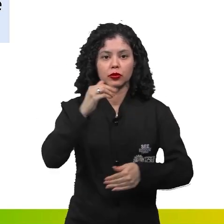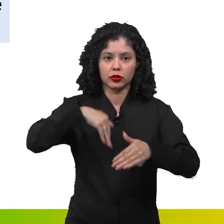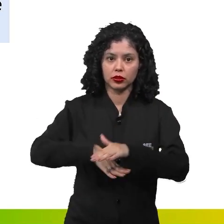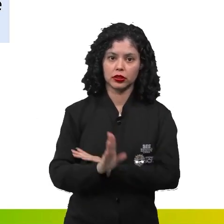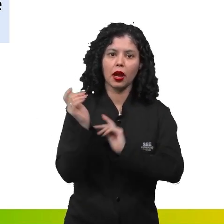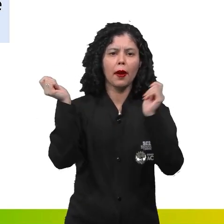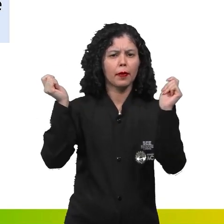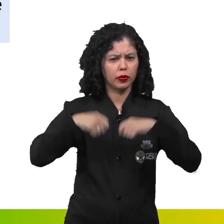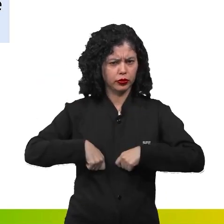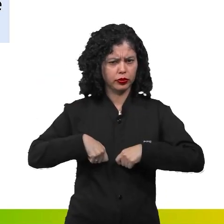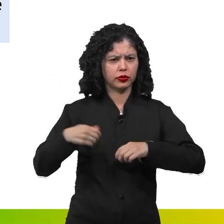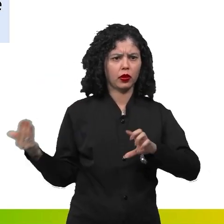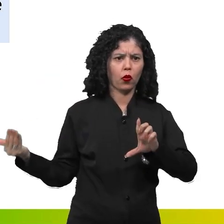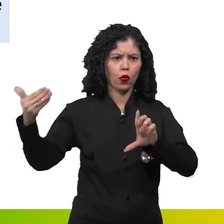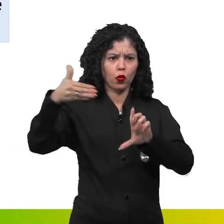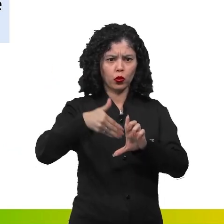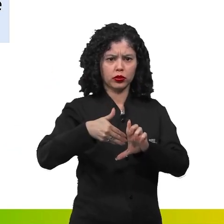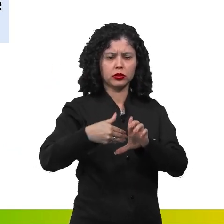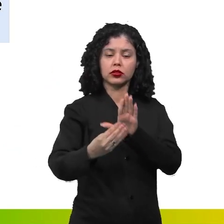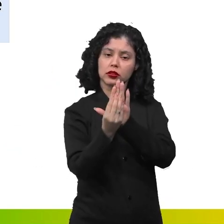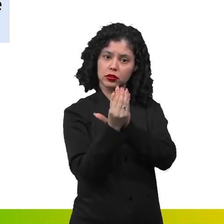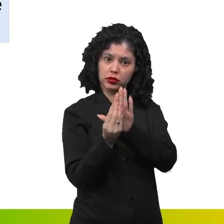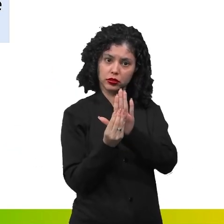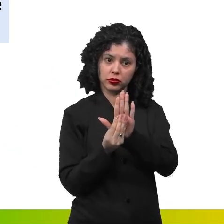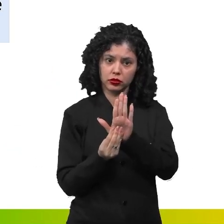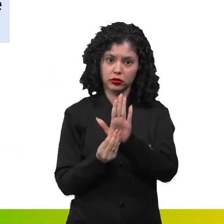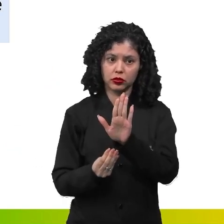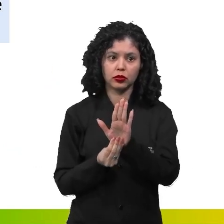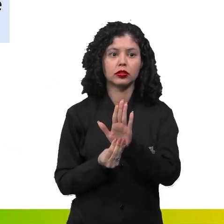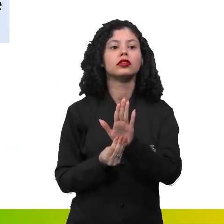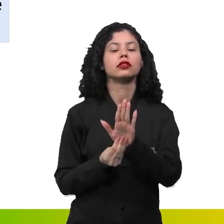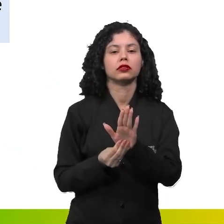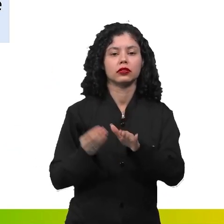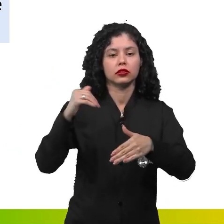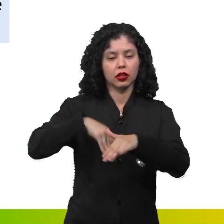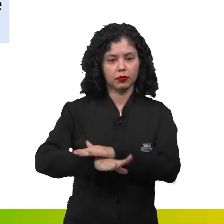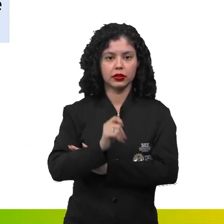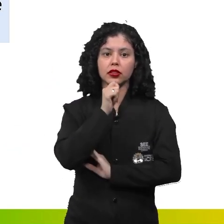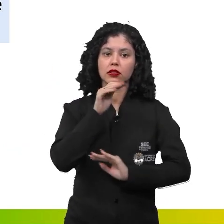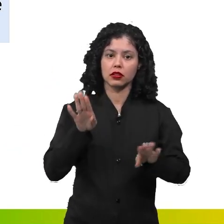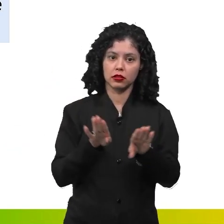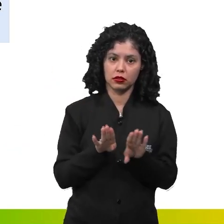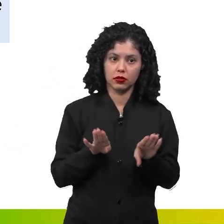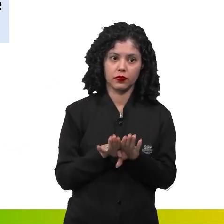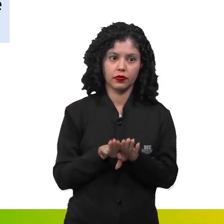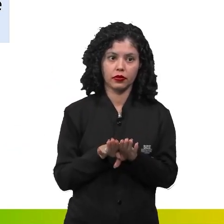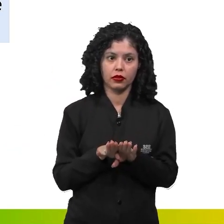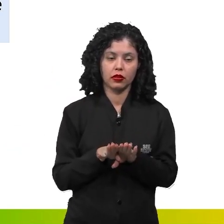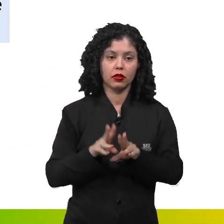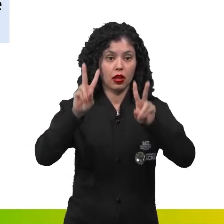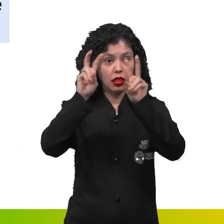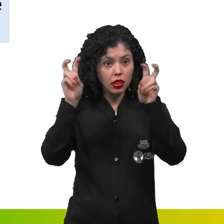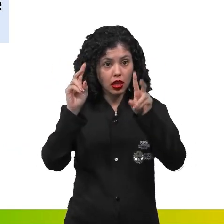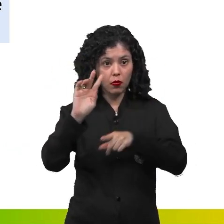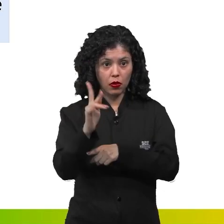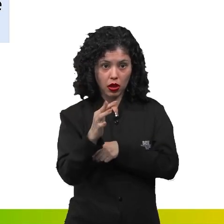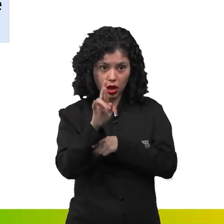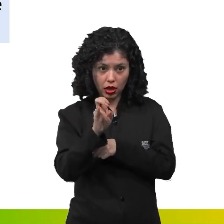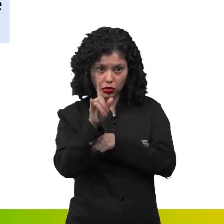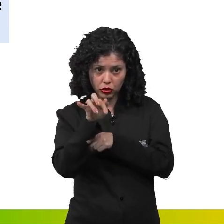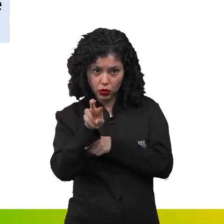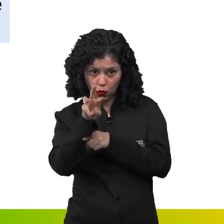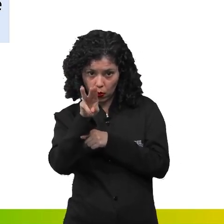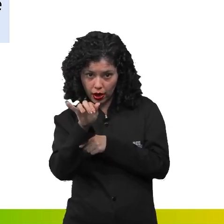por guardar e possibilitar o acesso aos dados armazenados. Em termos de